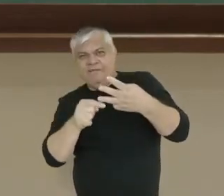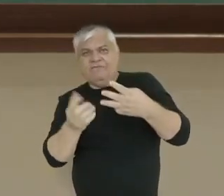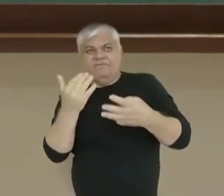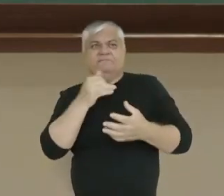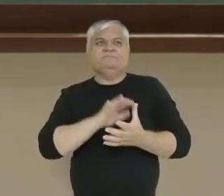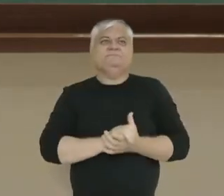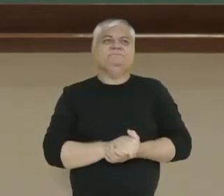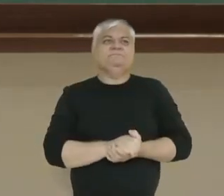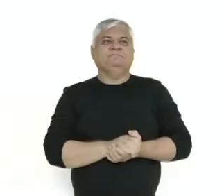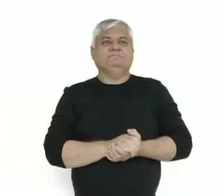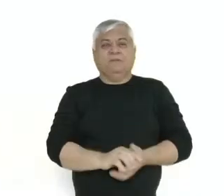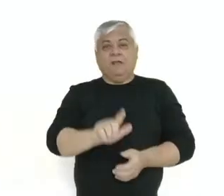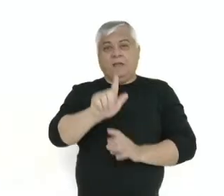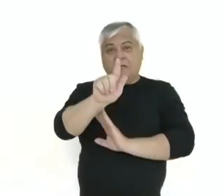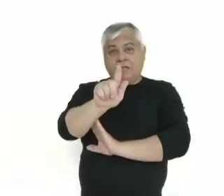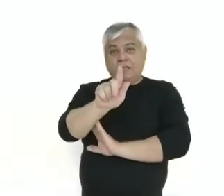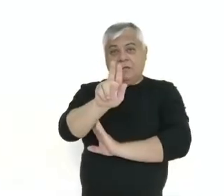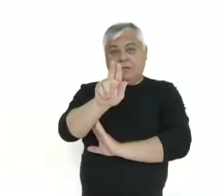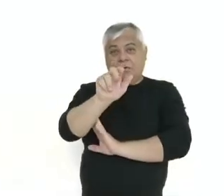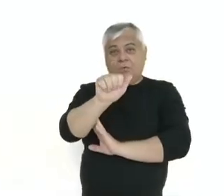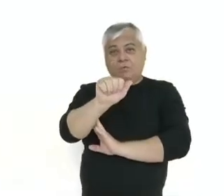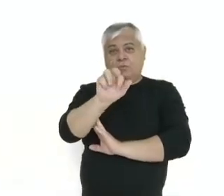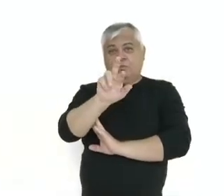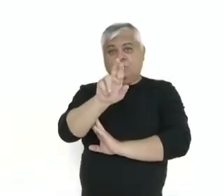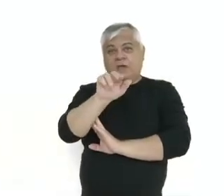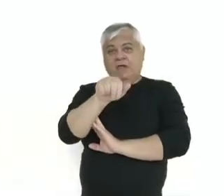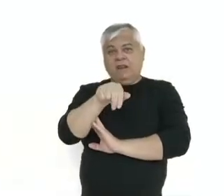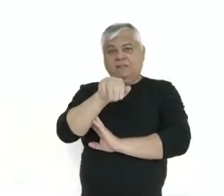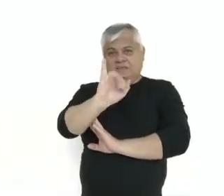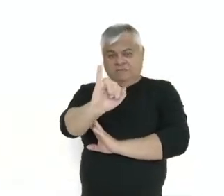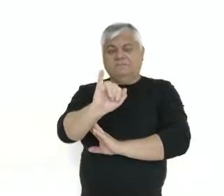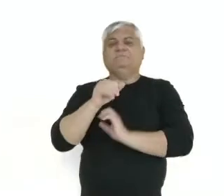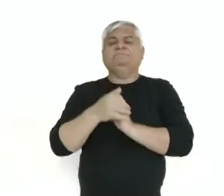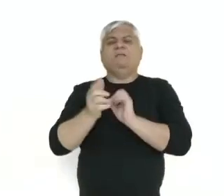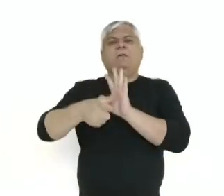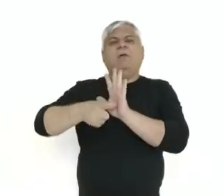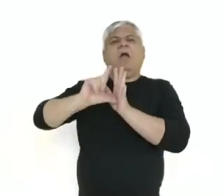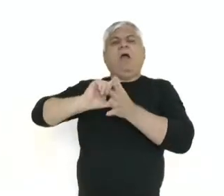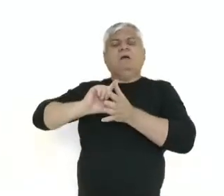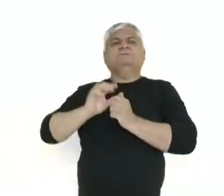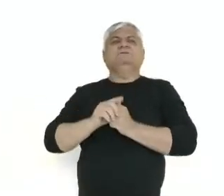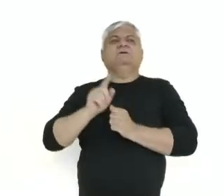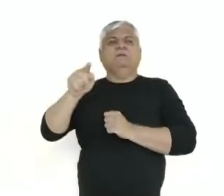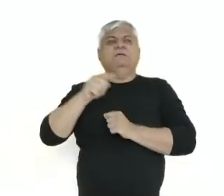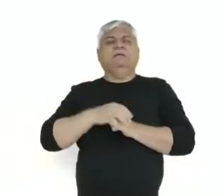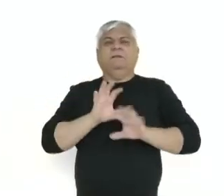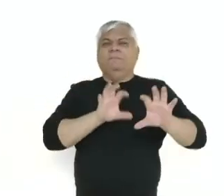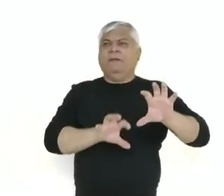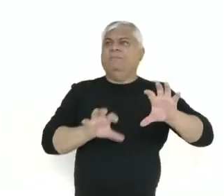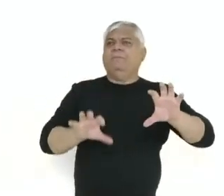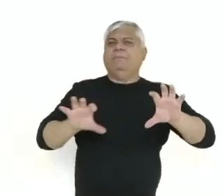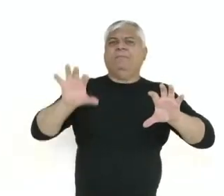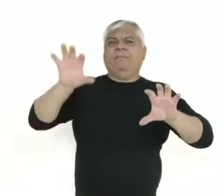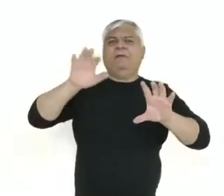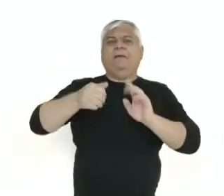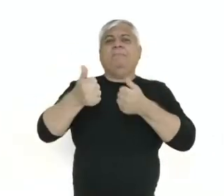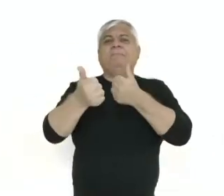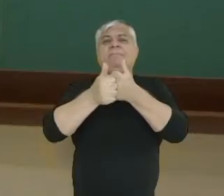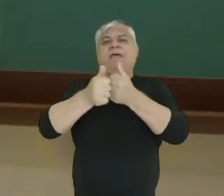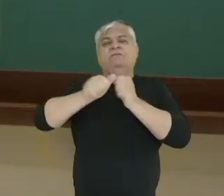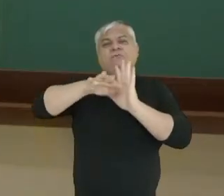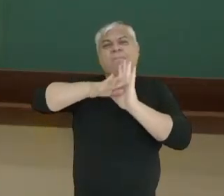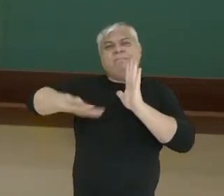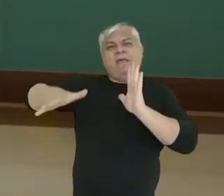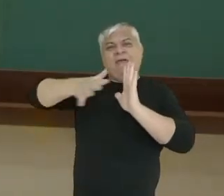povos? Bom, os Guarani. Antes da colonização, os Guarani eles ocupavam regiões como o litoral e o